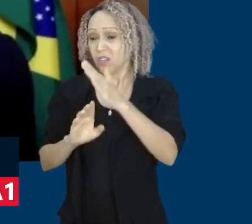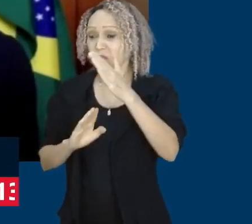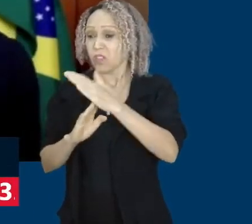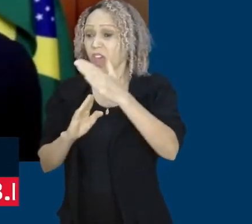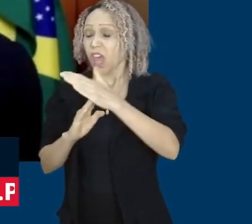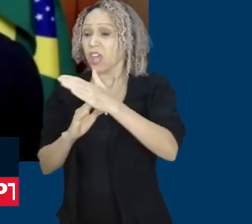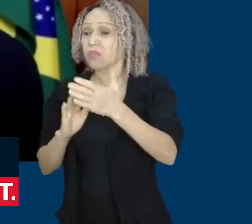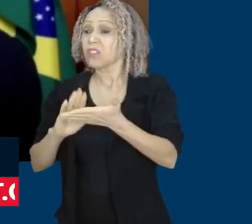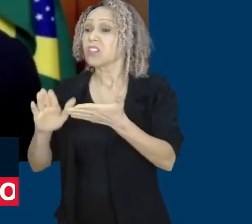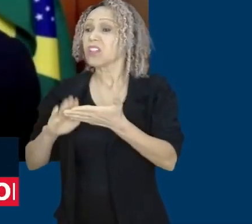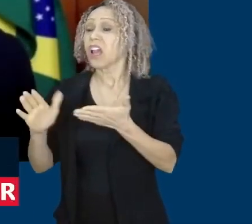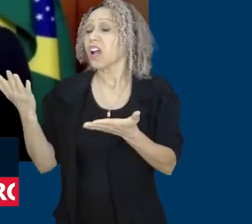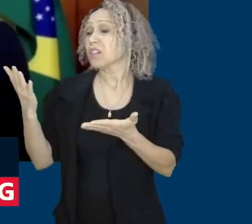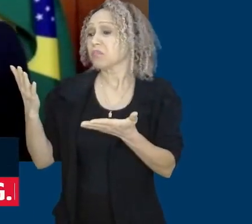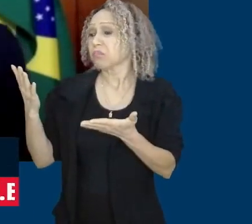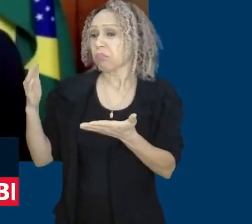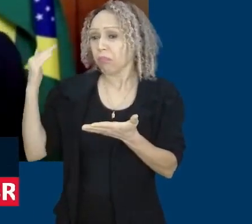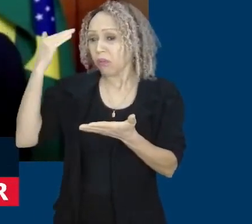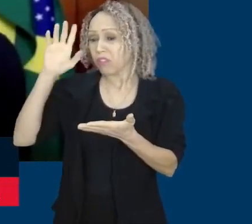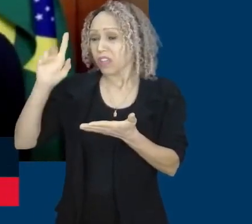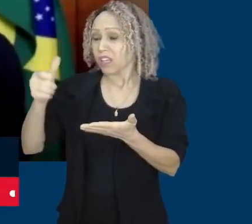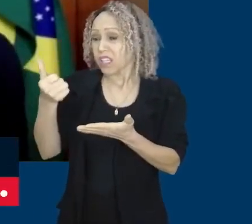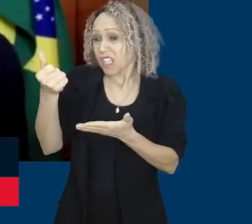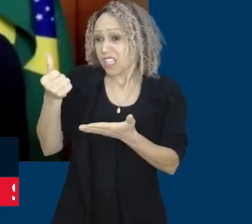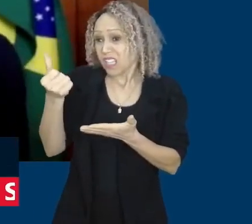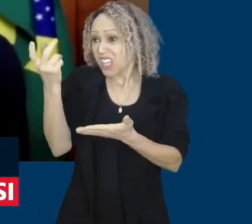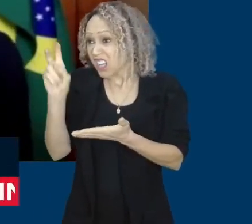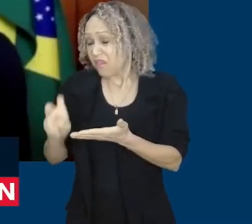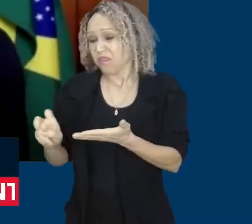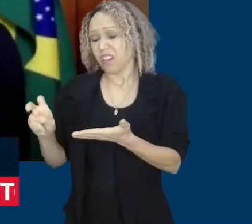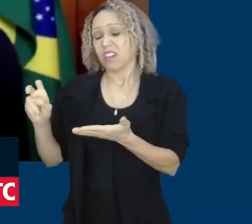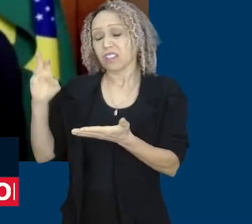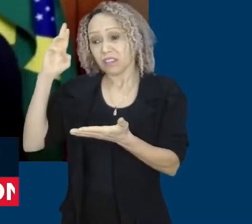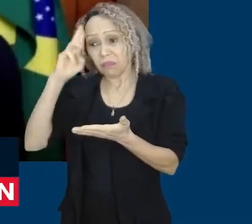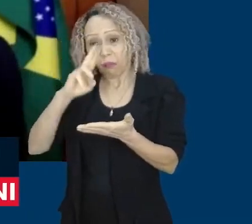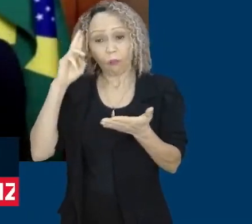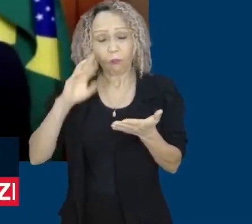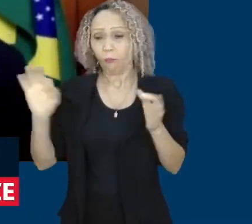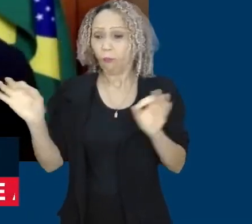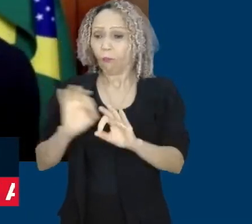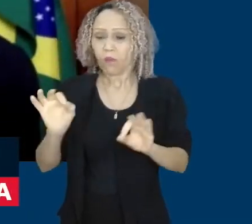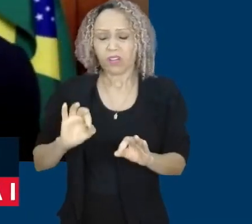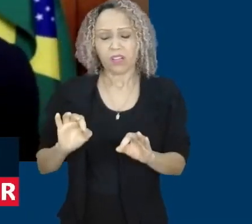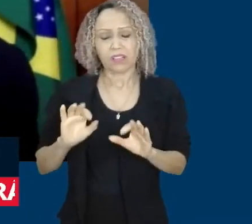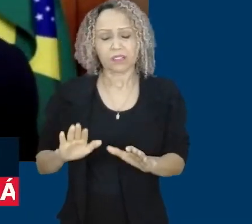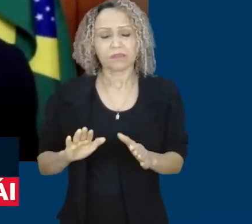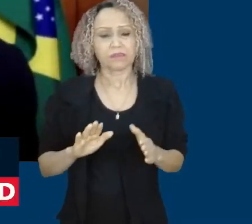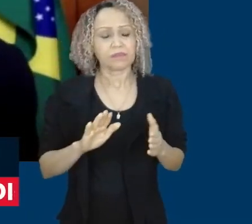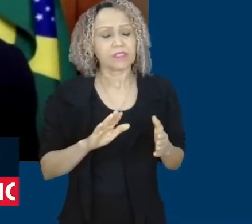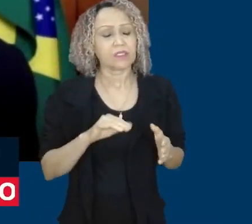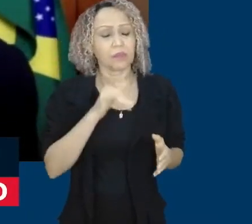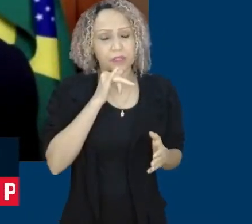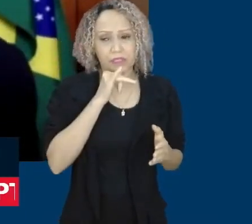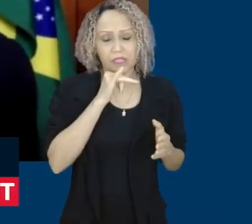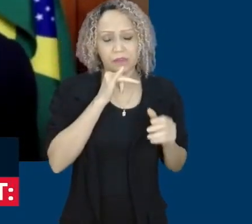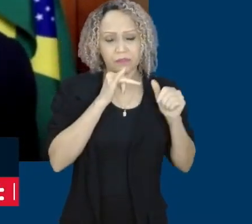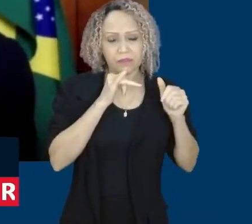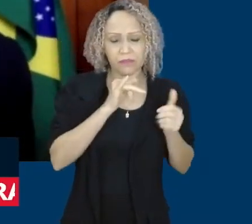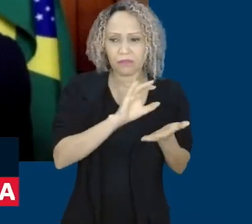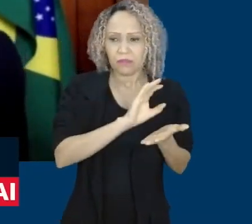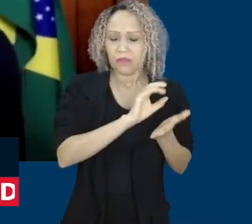brasileiro. Então, nós vamos, sim, inclusive na Bolsa Família, na PEC Bolsa Família, antecipar as receitas